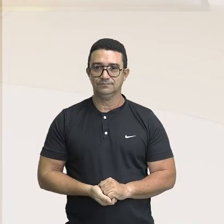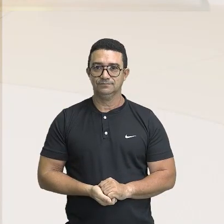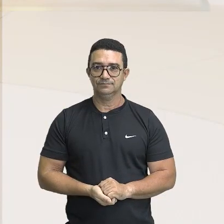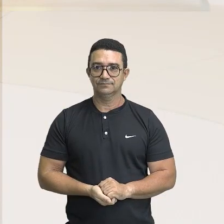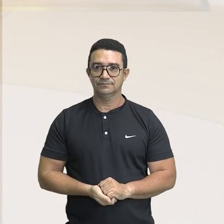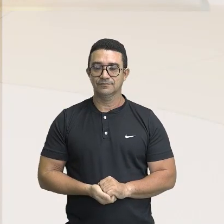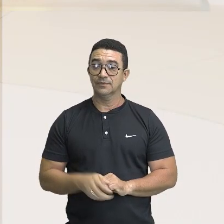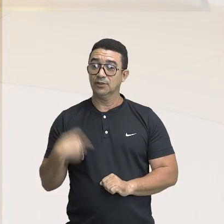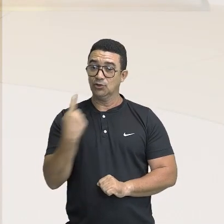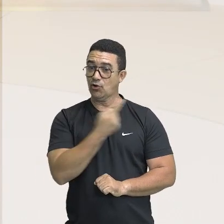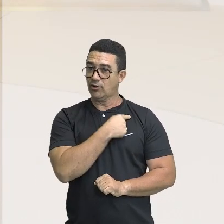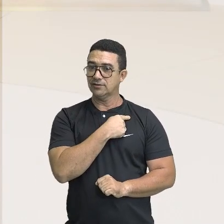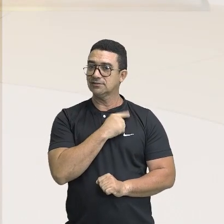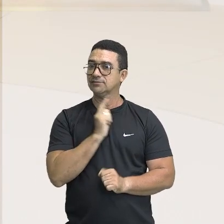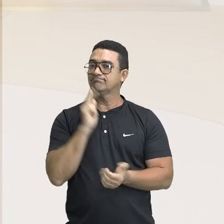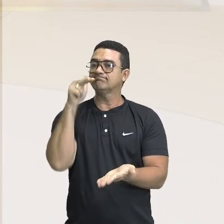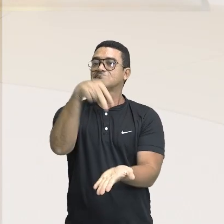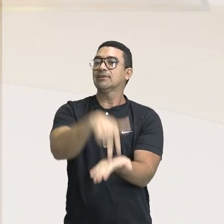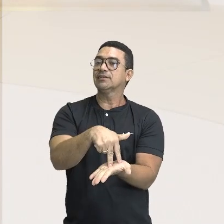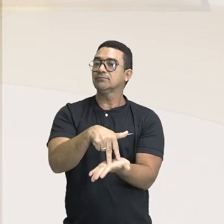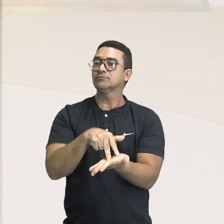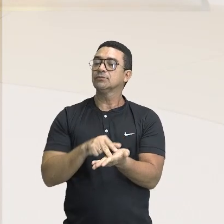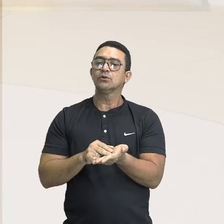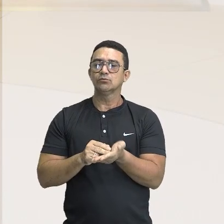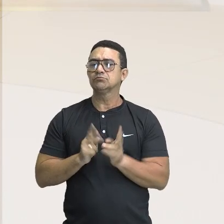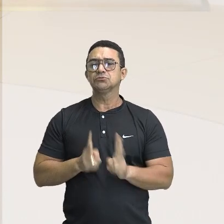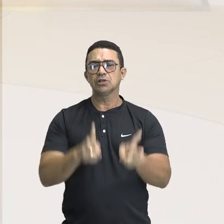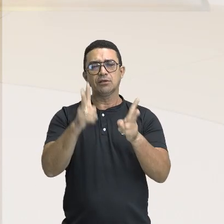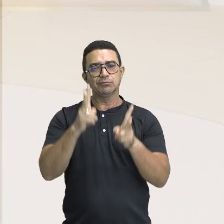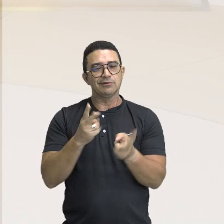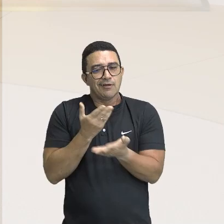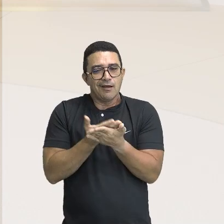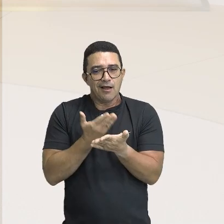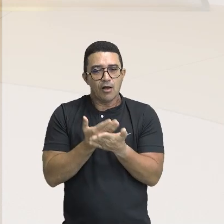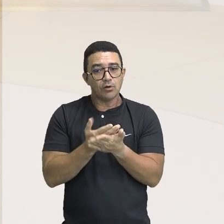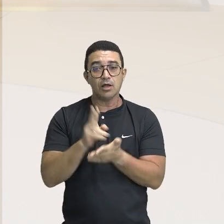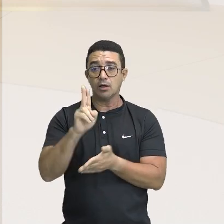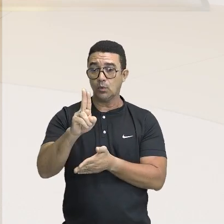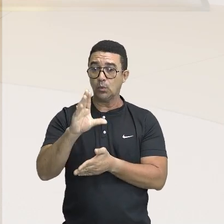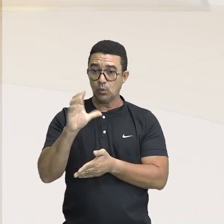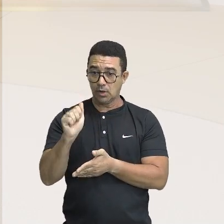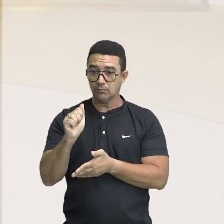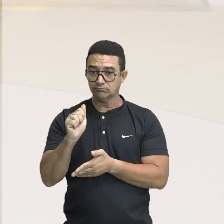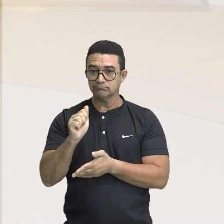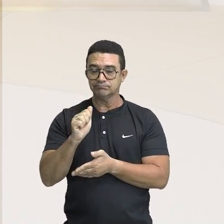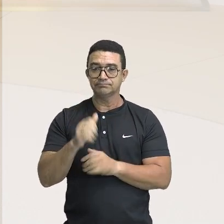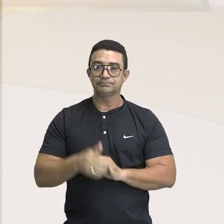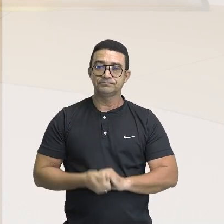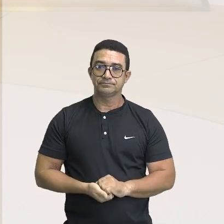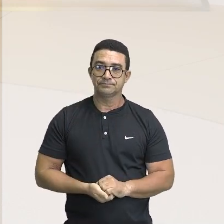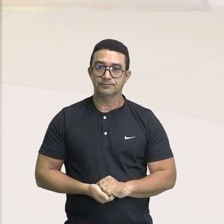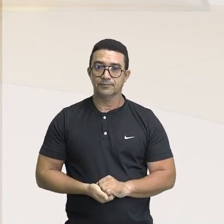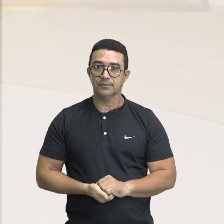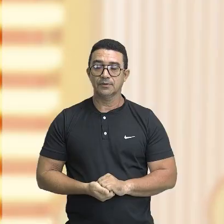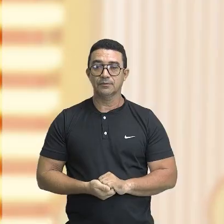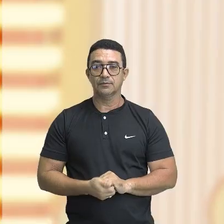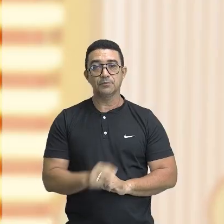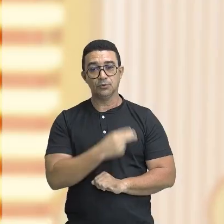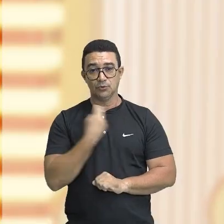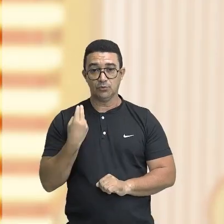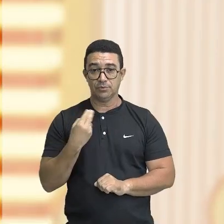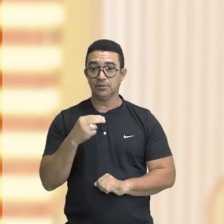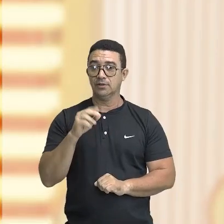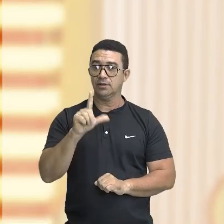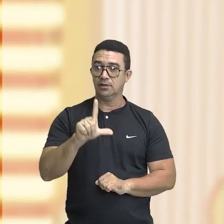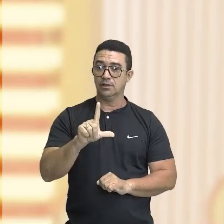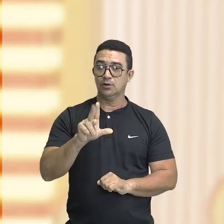E nós estamos aqui continuando as nossas aulas da unidade curricular de aprofundamento. E eu sou